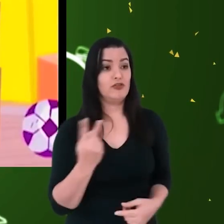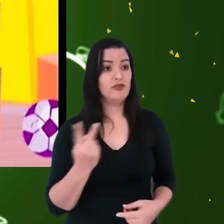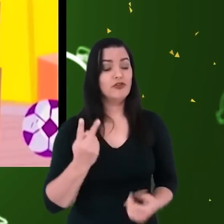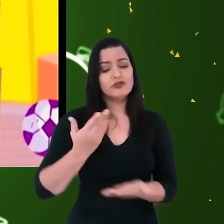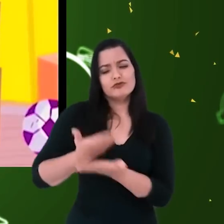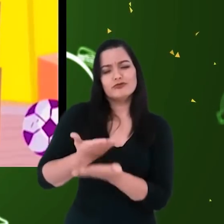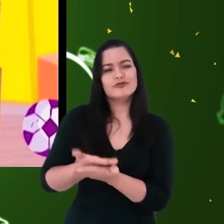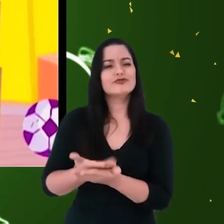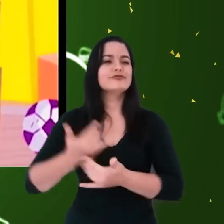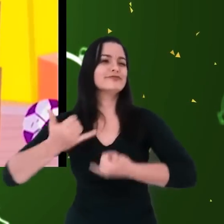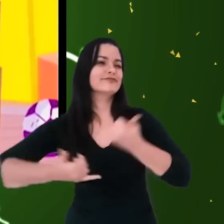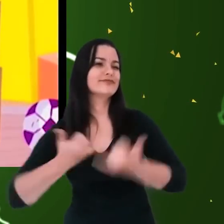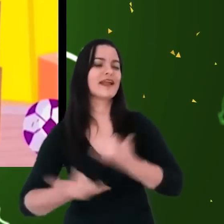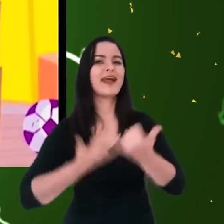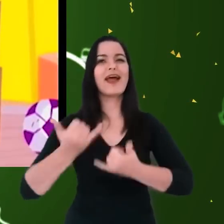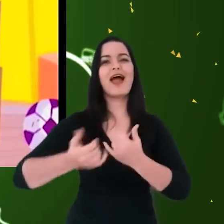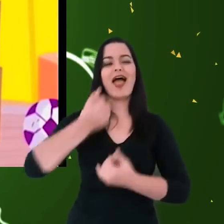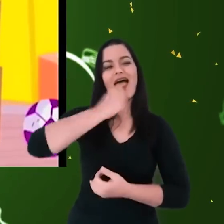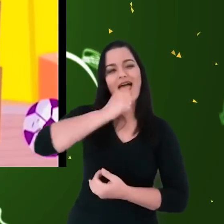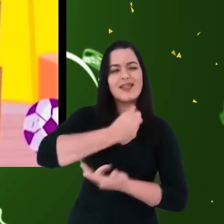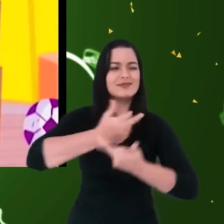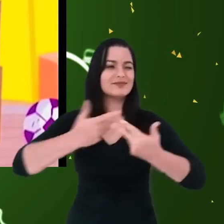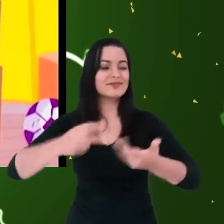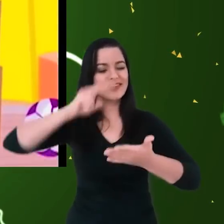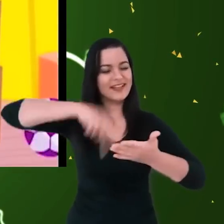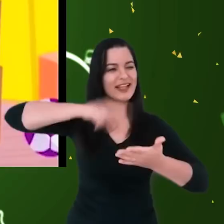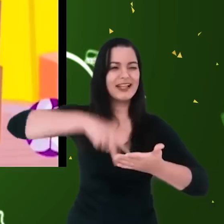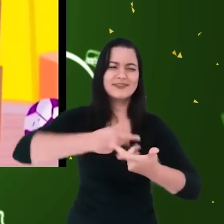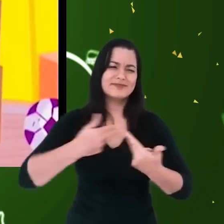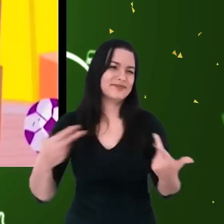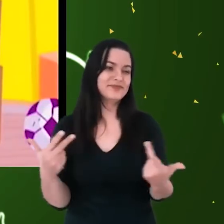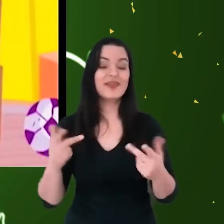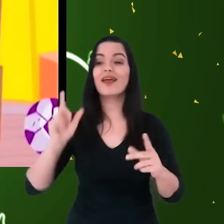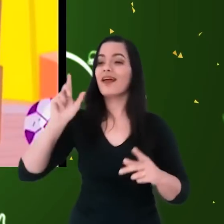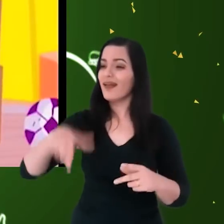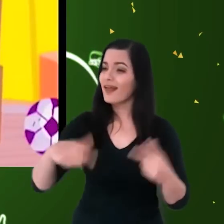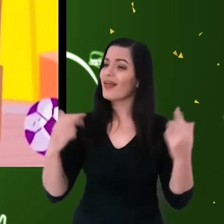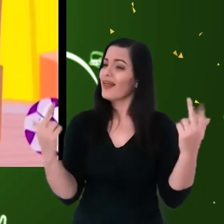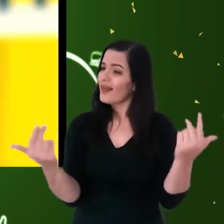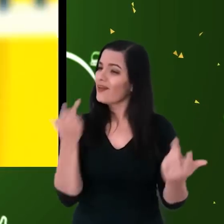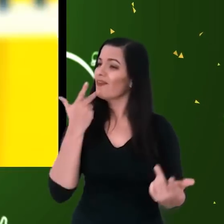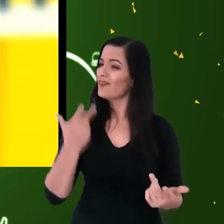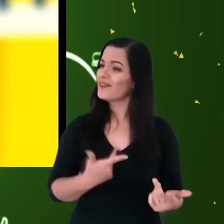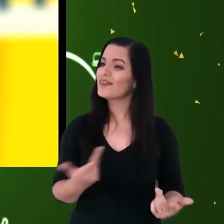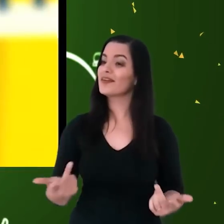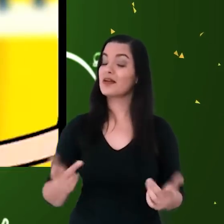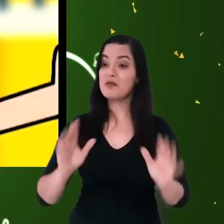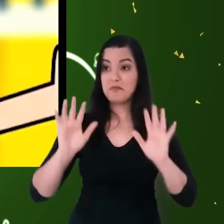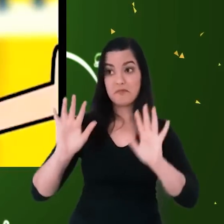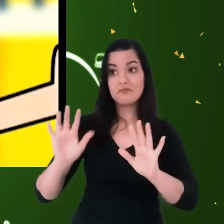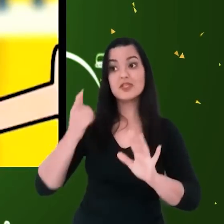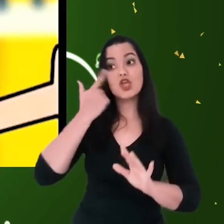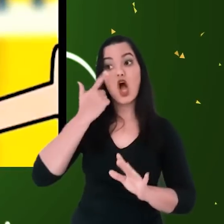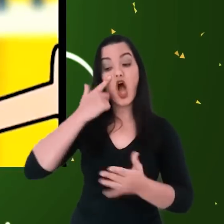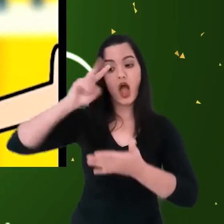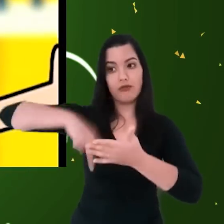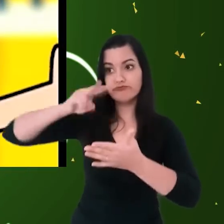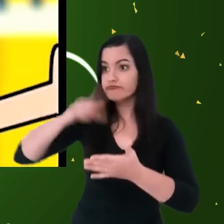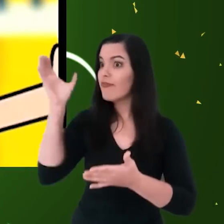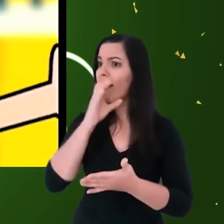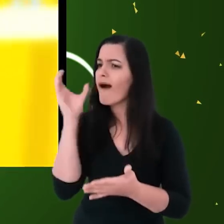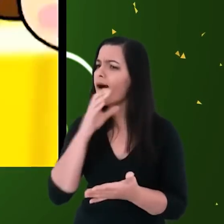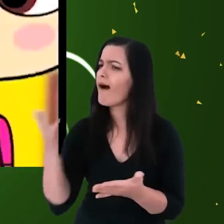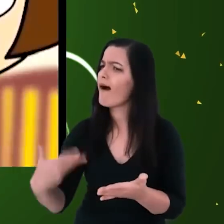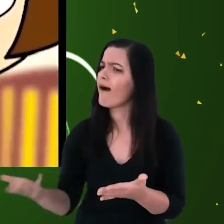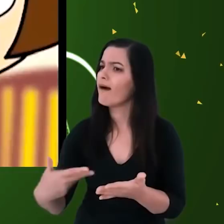que estudar e brincar e tomar sorvete, ler revistinha. Ela disse a mesma coisa. Mas ó, vê se lê logo essas